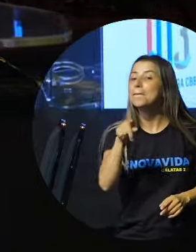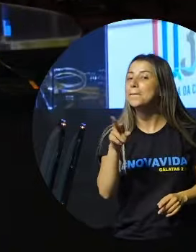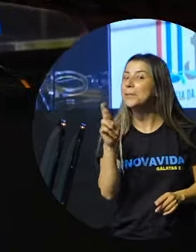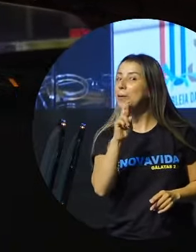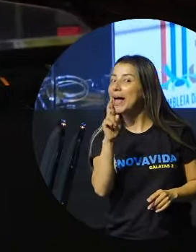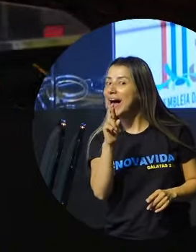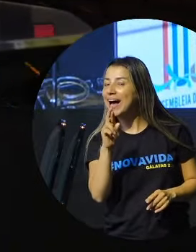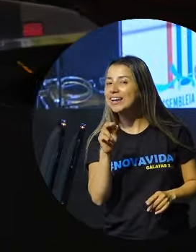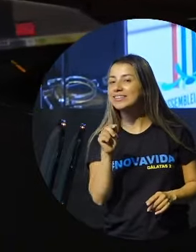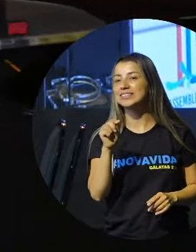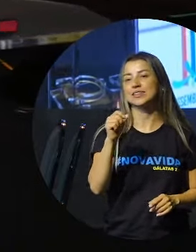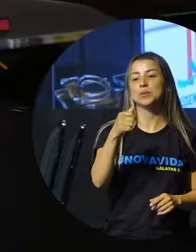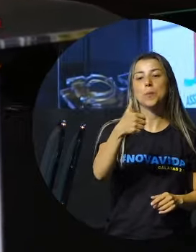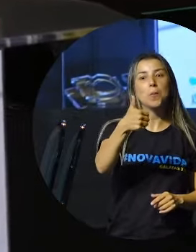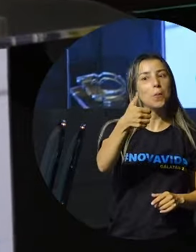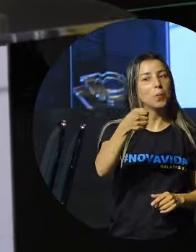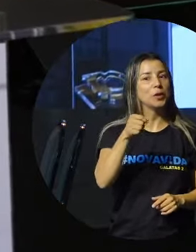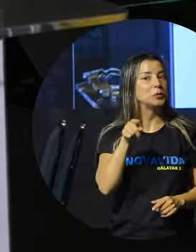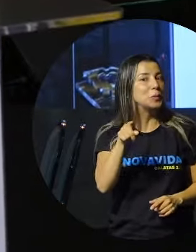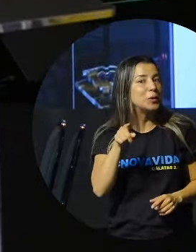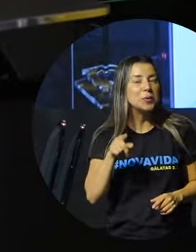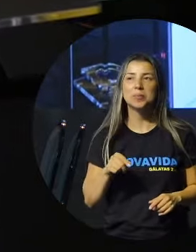R$1.000,02, R$10.000,02,